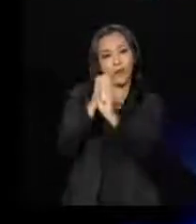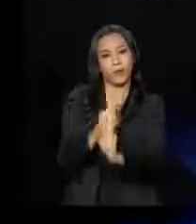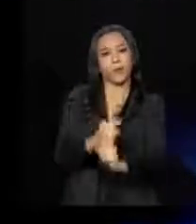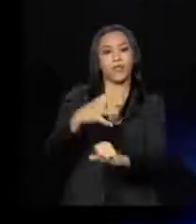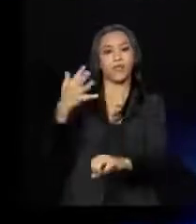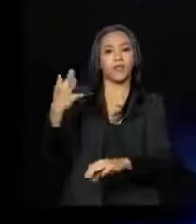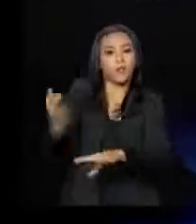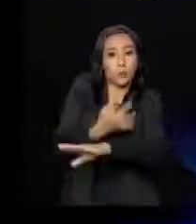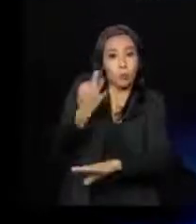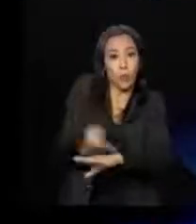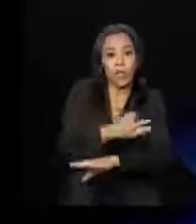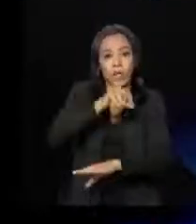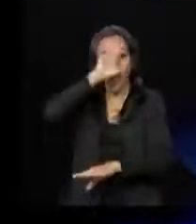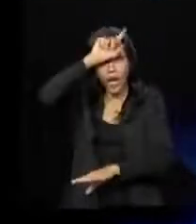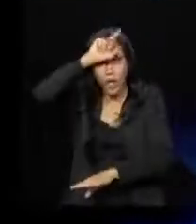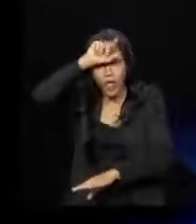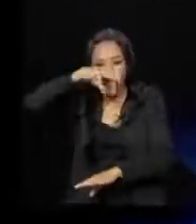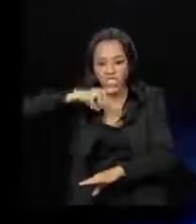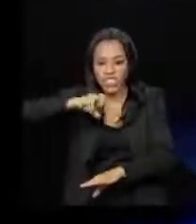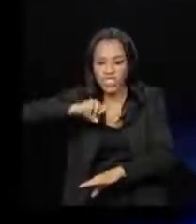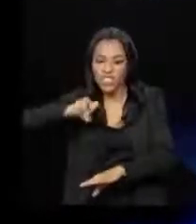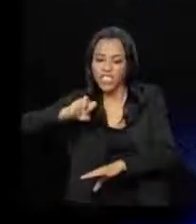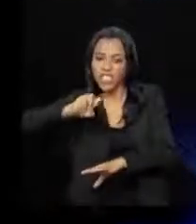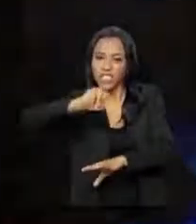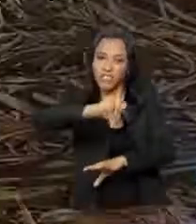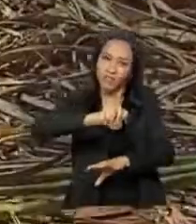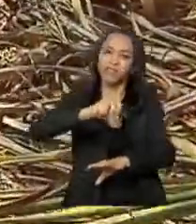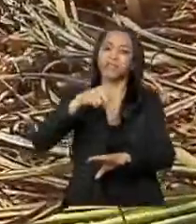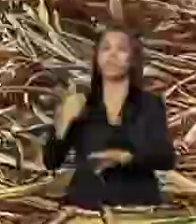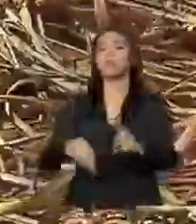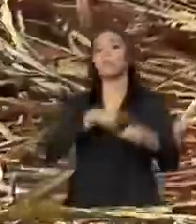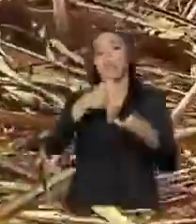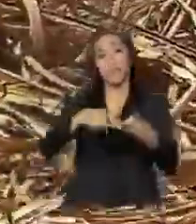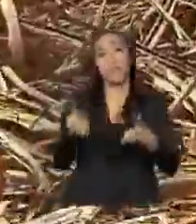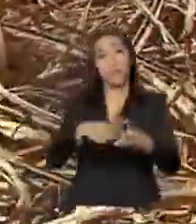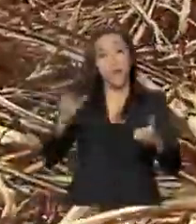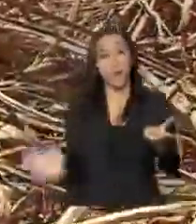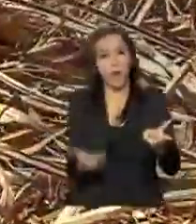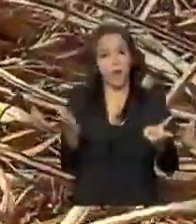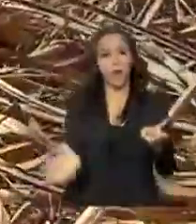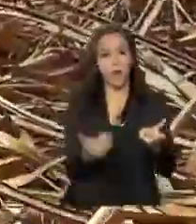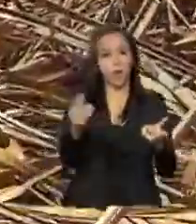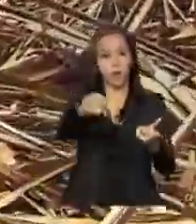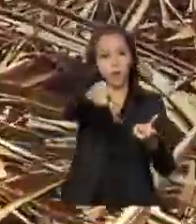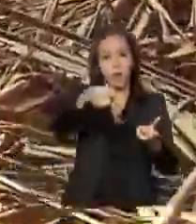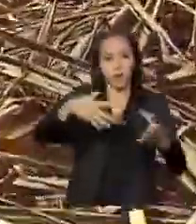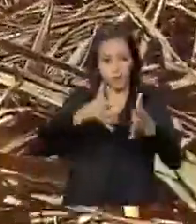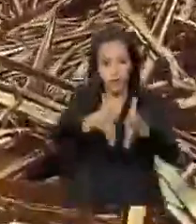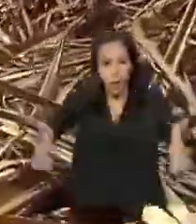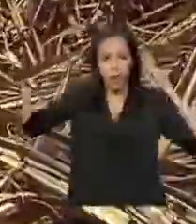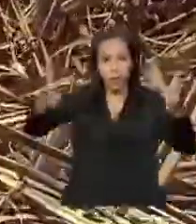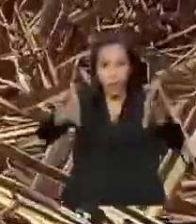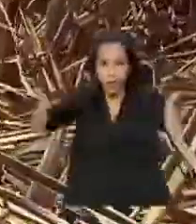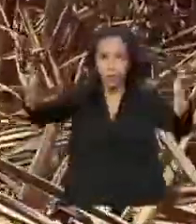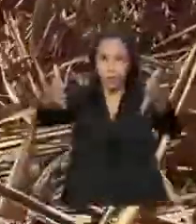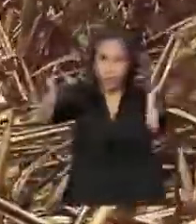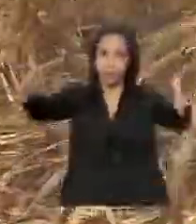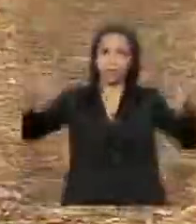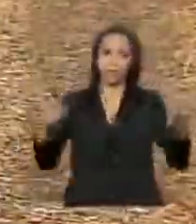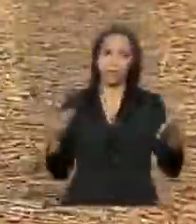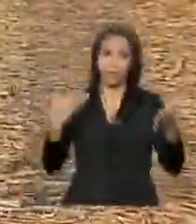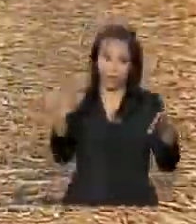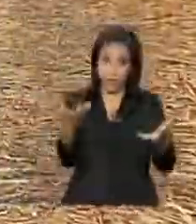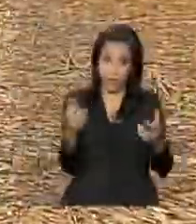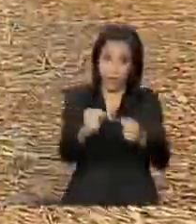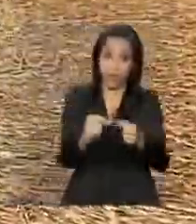insetos pragas que são encontrados na cultura e também visando o aumento da produtividade da cana em campo. Então a gente quer fazer o quê? Com que